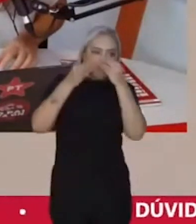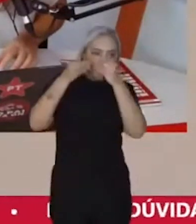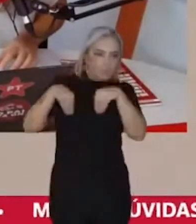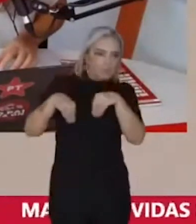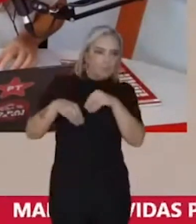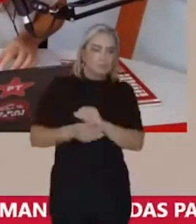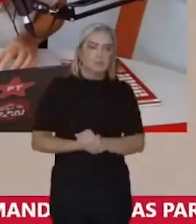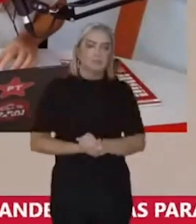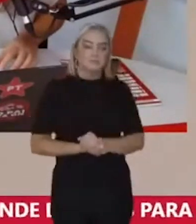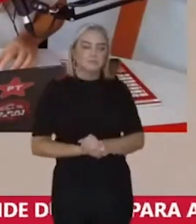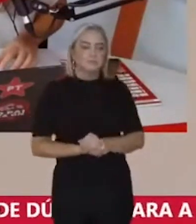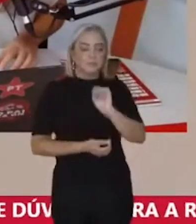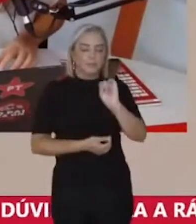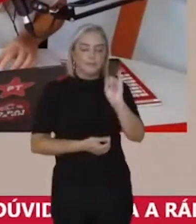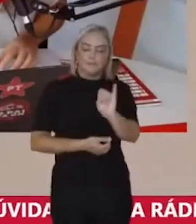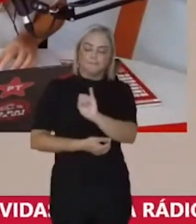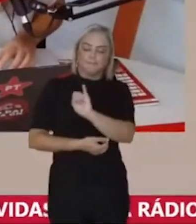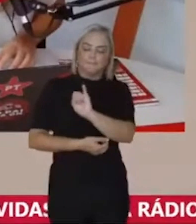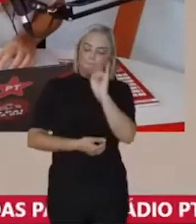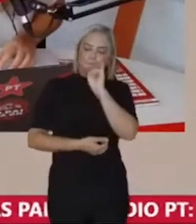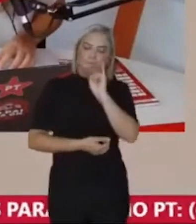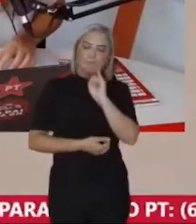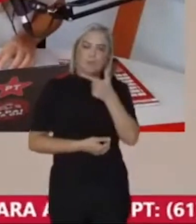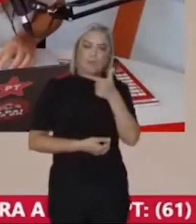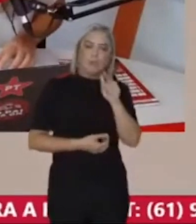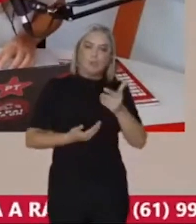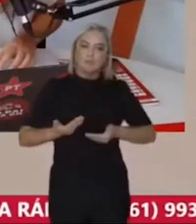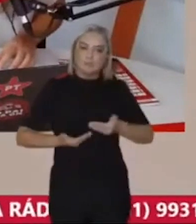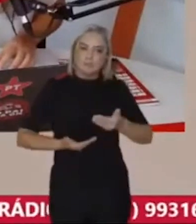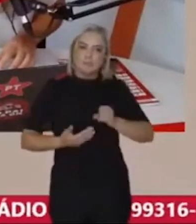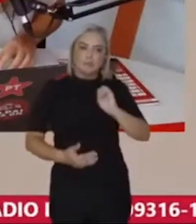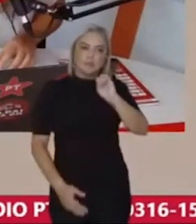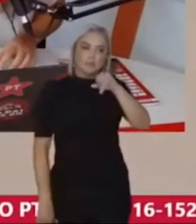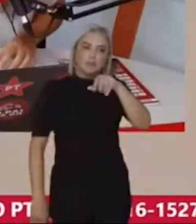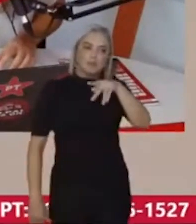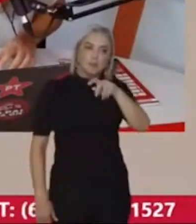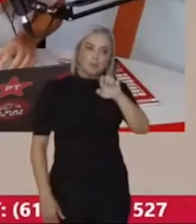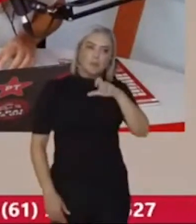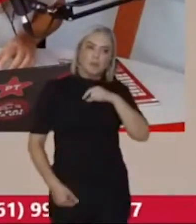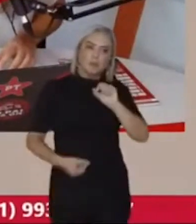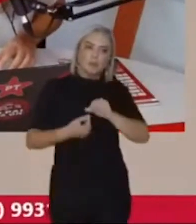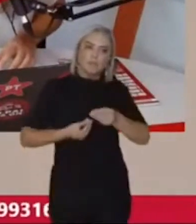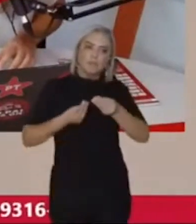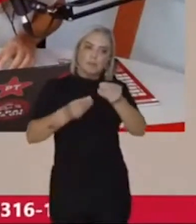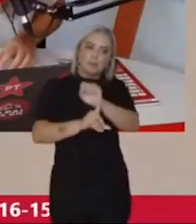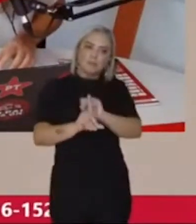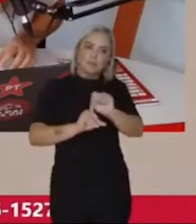né? Isso é muito importante e é outro serviço que o INPE presta à sociedade brasileira.